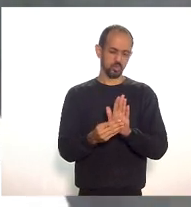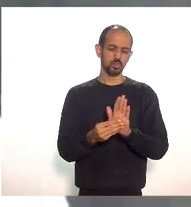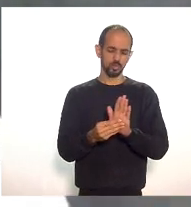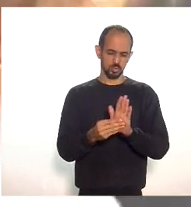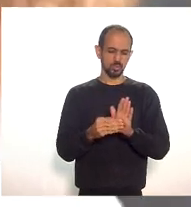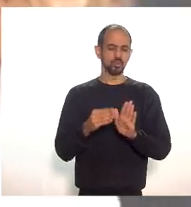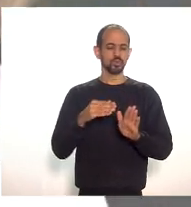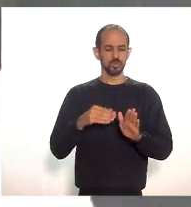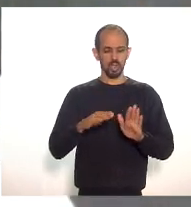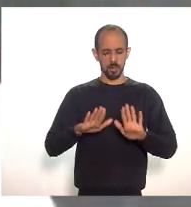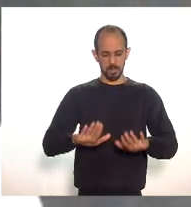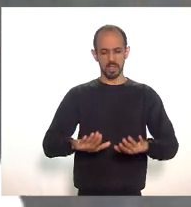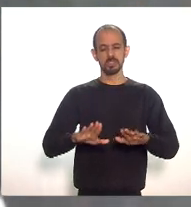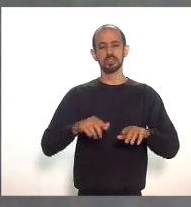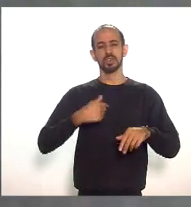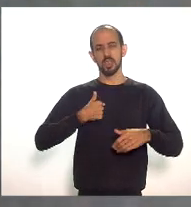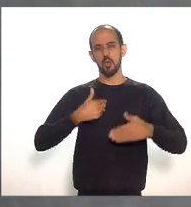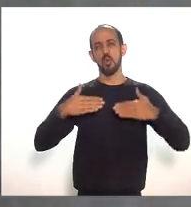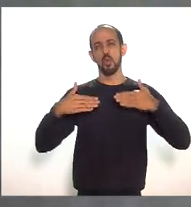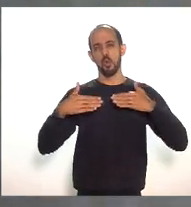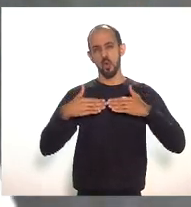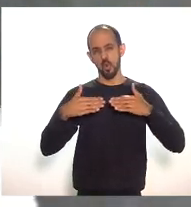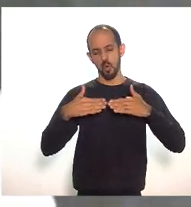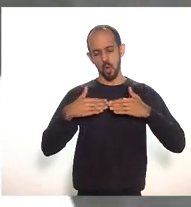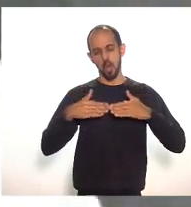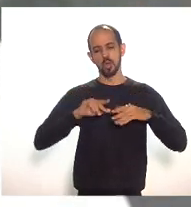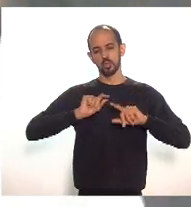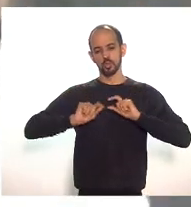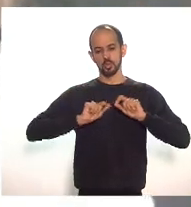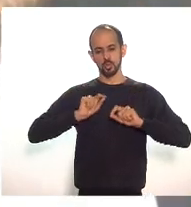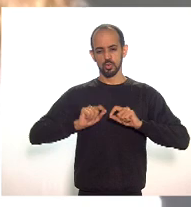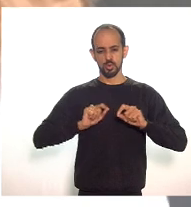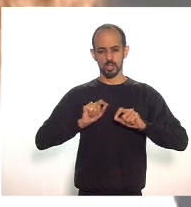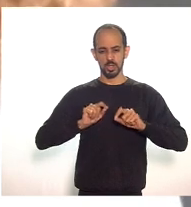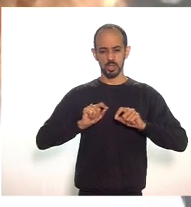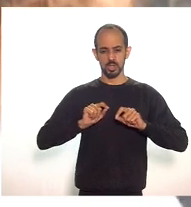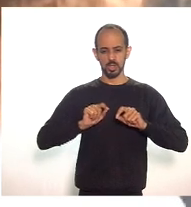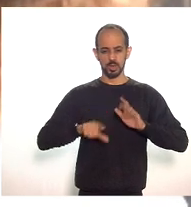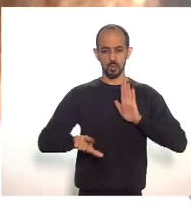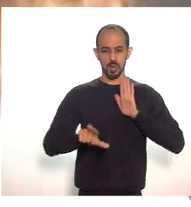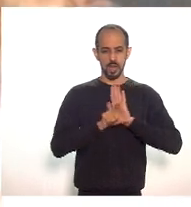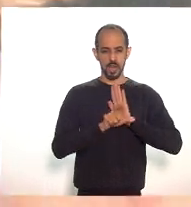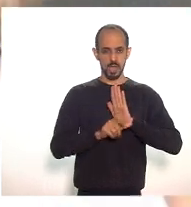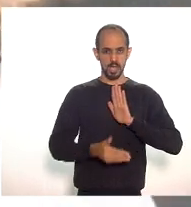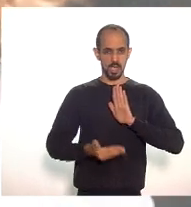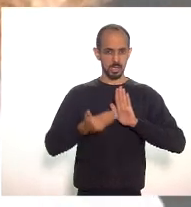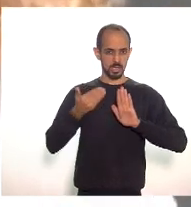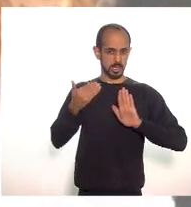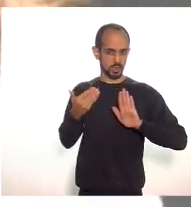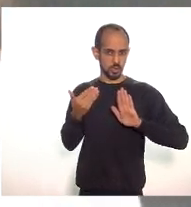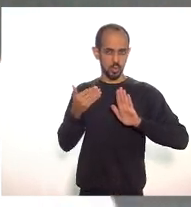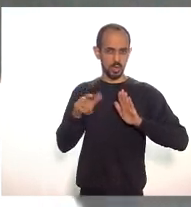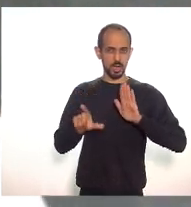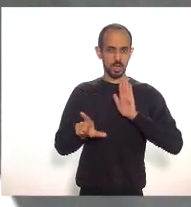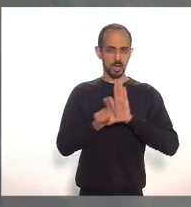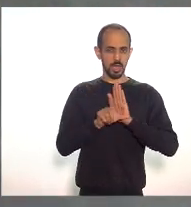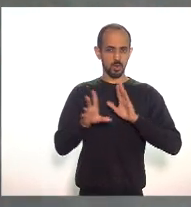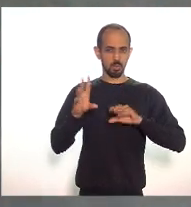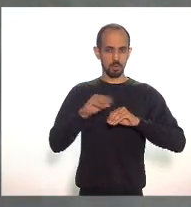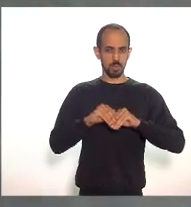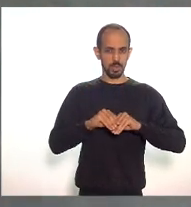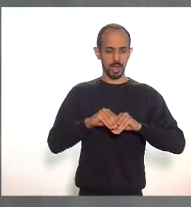dizendo do que eu concordo efetivamente a legislação anterior que era lei complementar